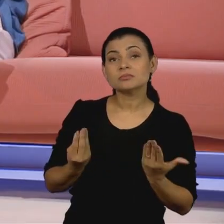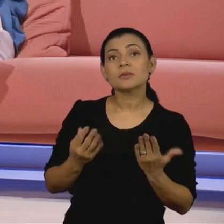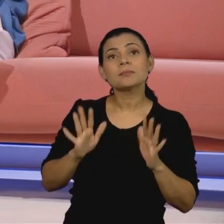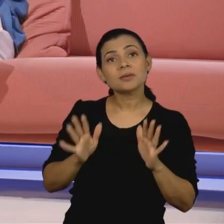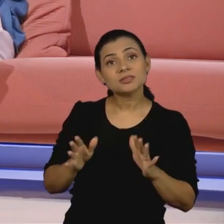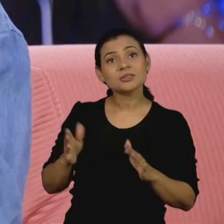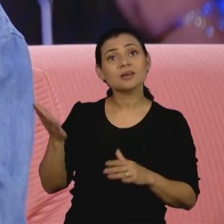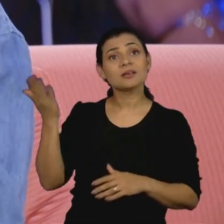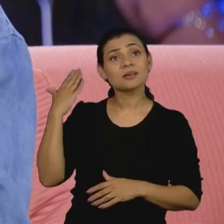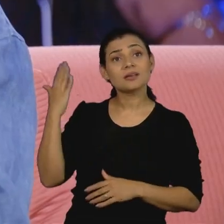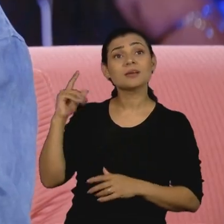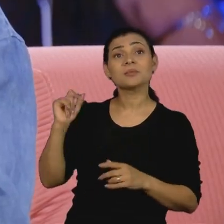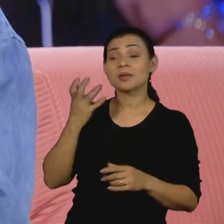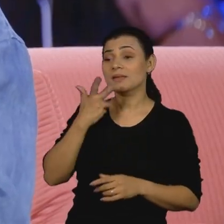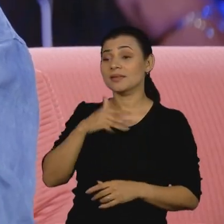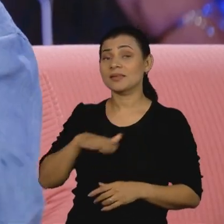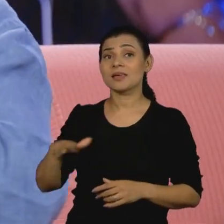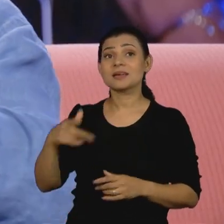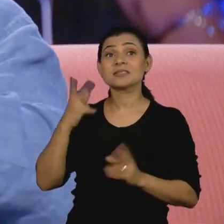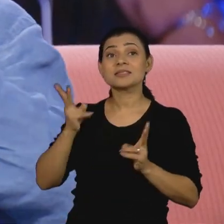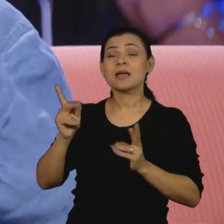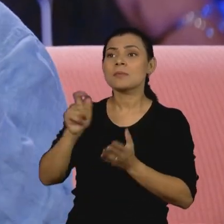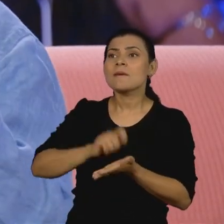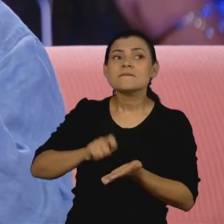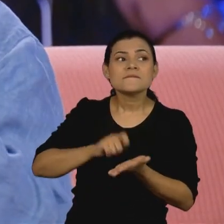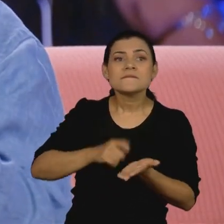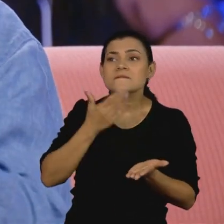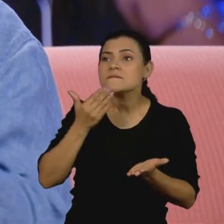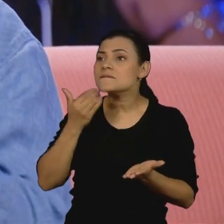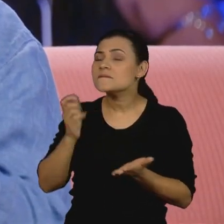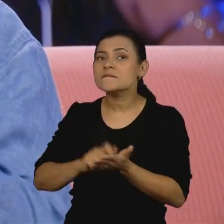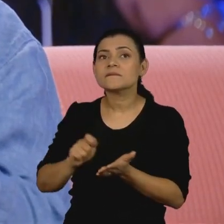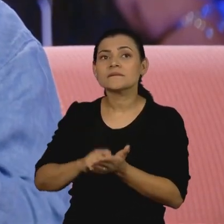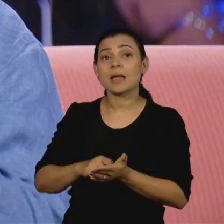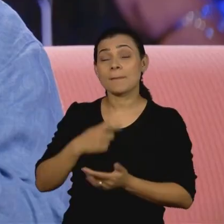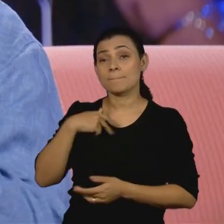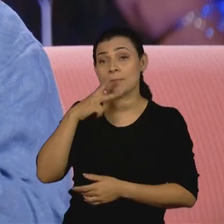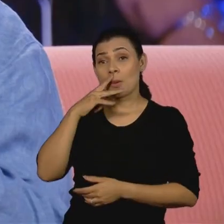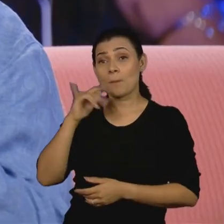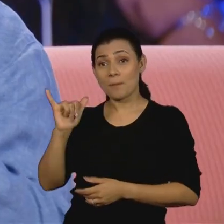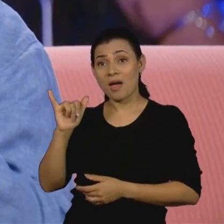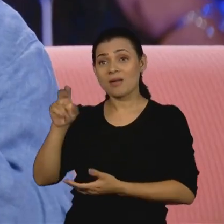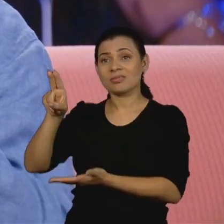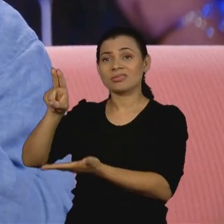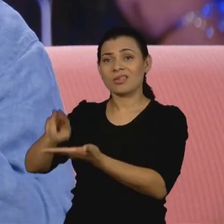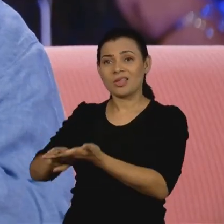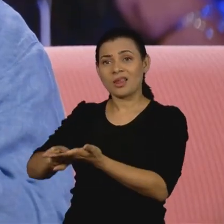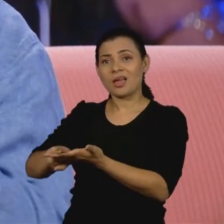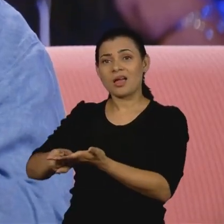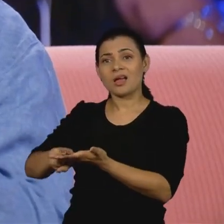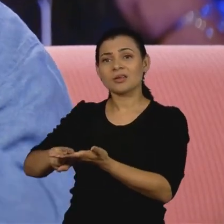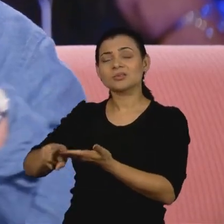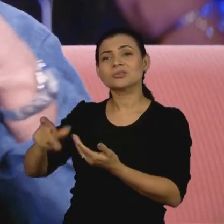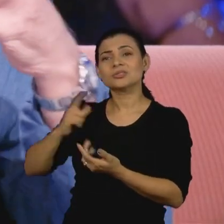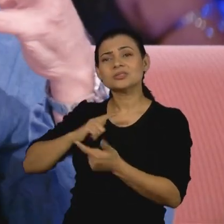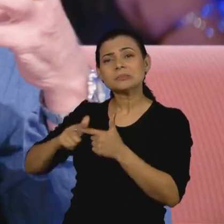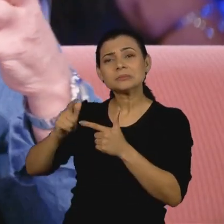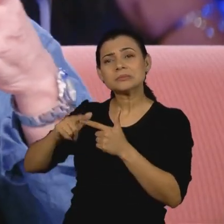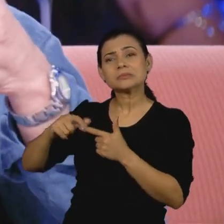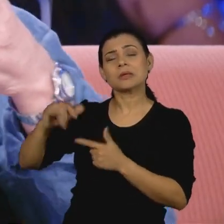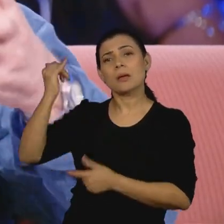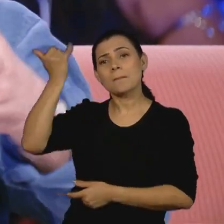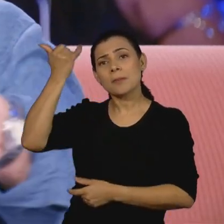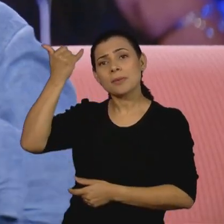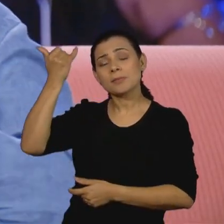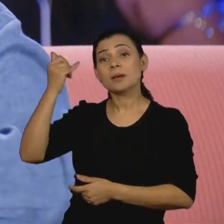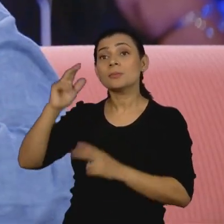escrito, porque desde criança eu tomava nota. Aquela situação do meu pai com problema sendo internado. Tudo você anotava os remédios. Eu anotava aquelas coisas